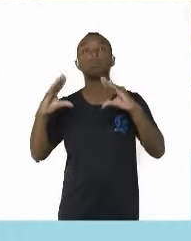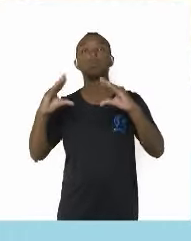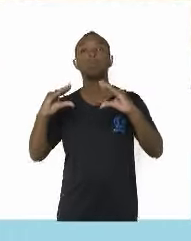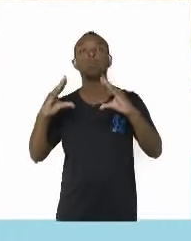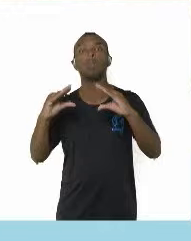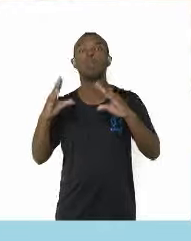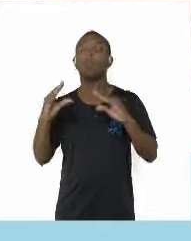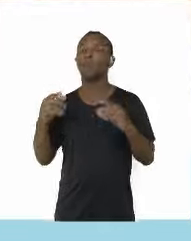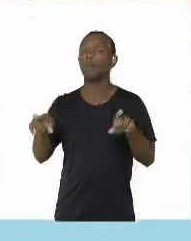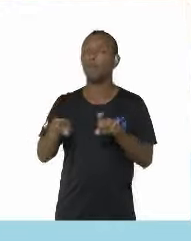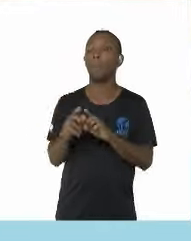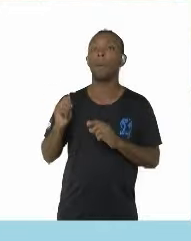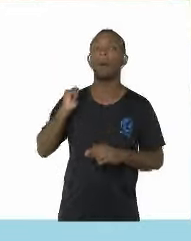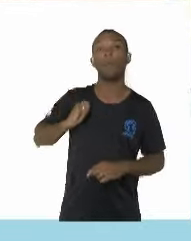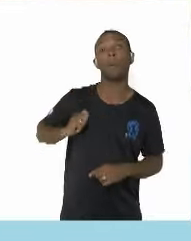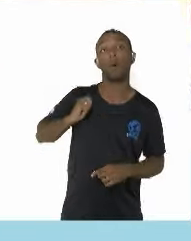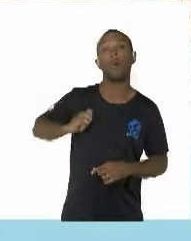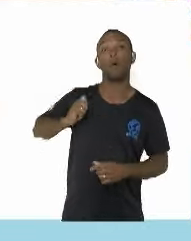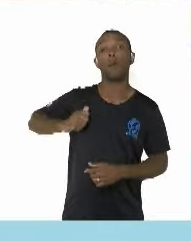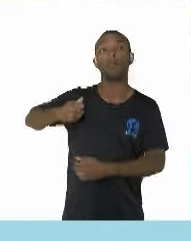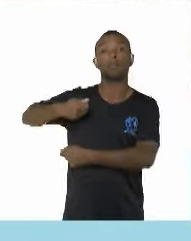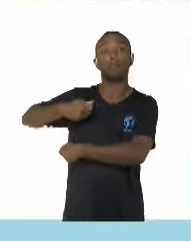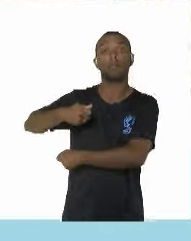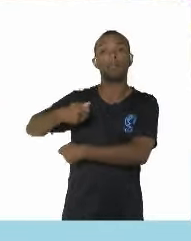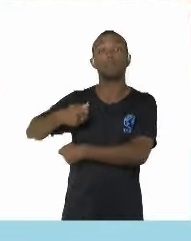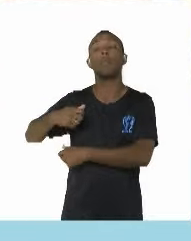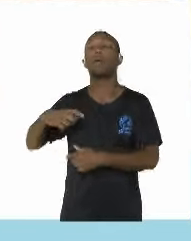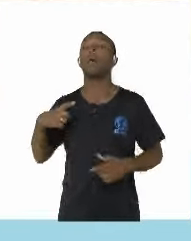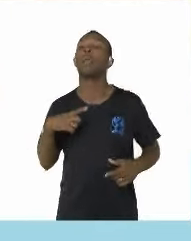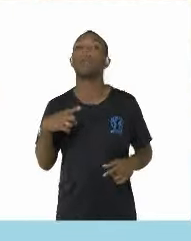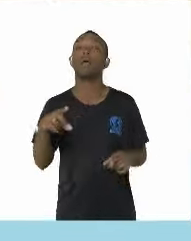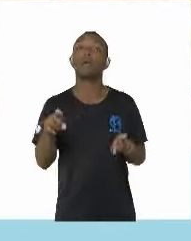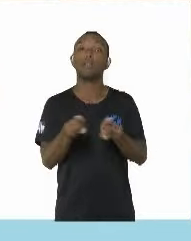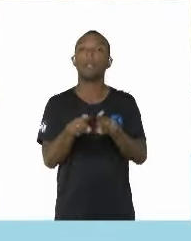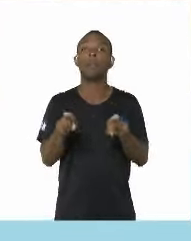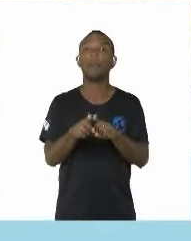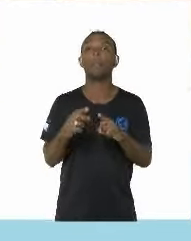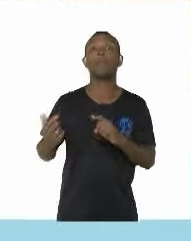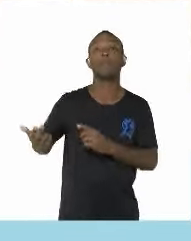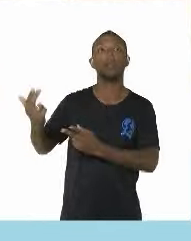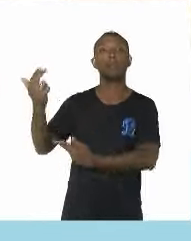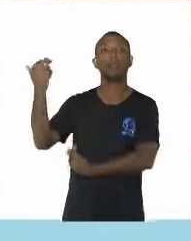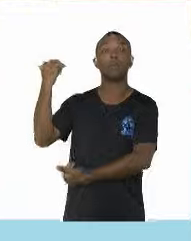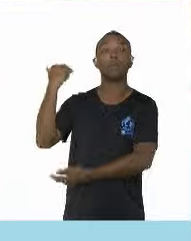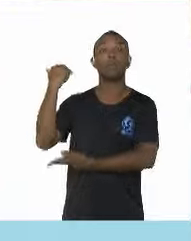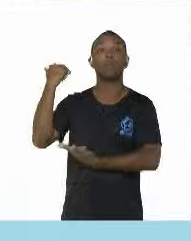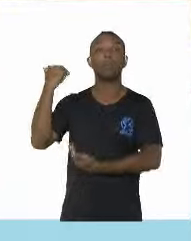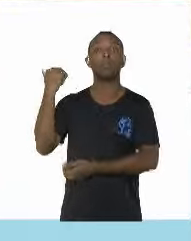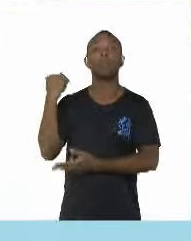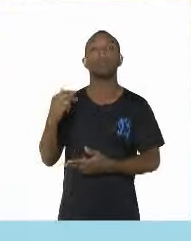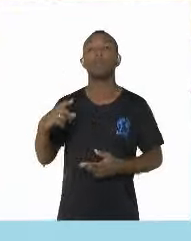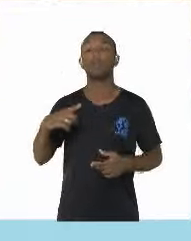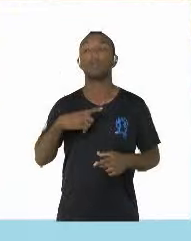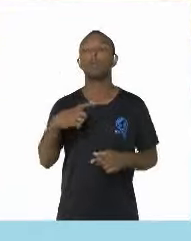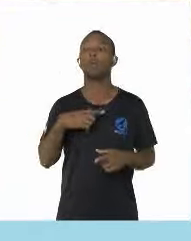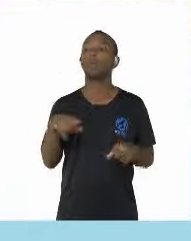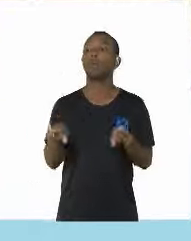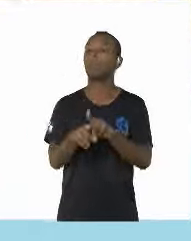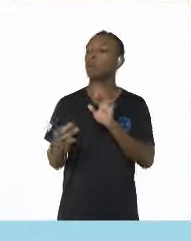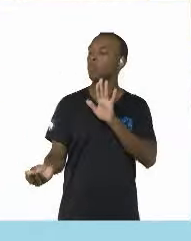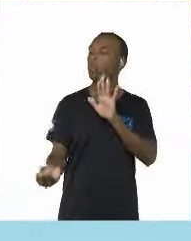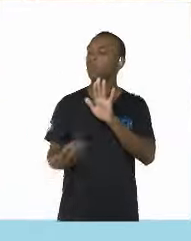com a minha estampa exclusiva, porque eu tinha agora esse acesso ali, essa maneira de fazer as estampas, de colocar no meu